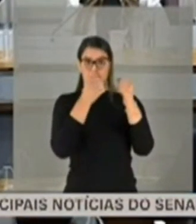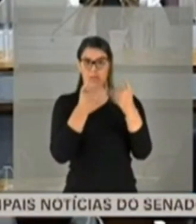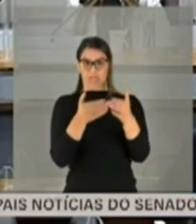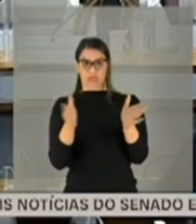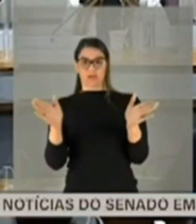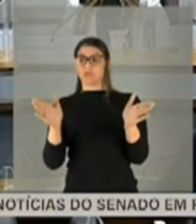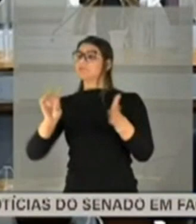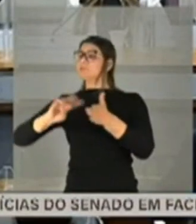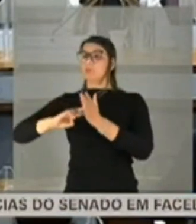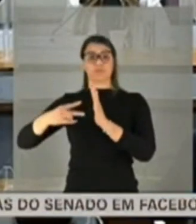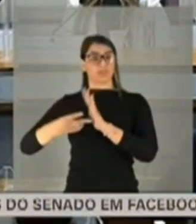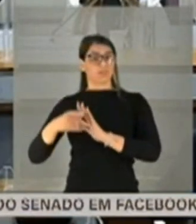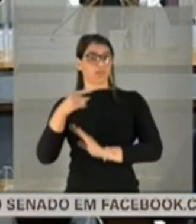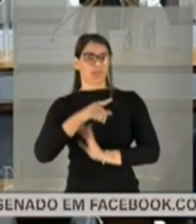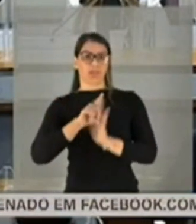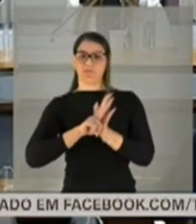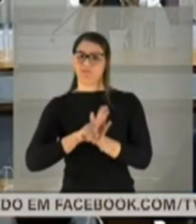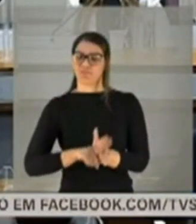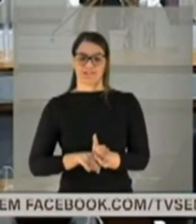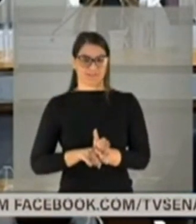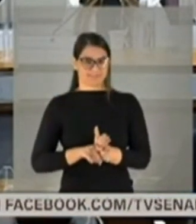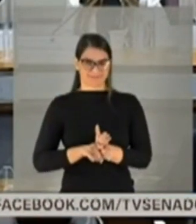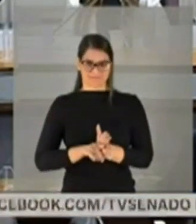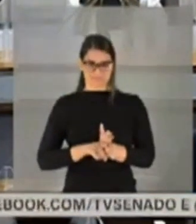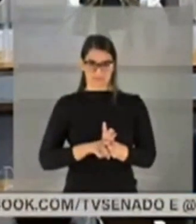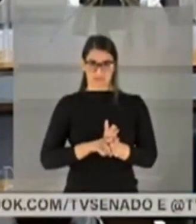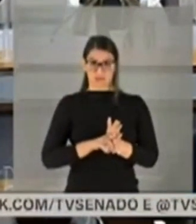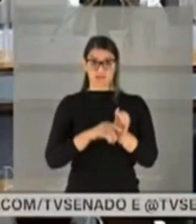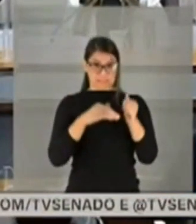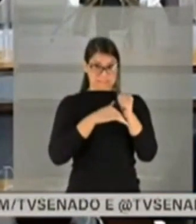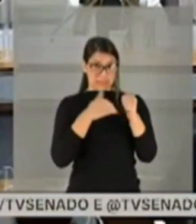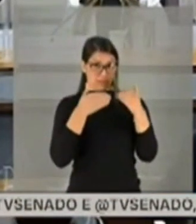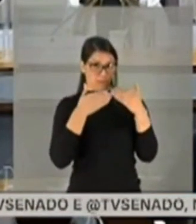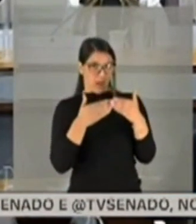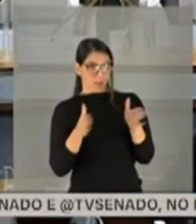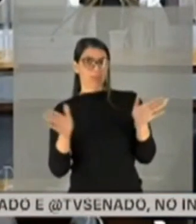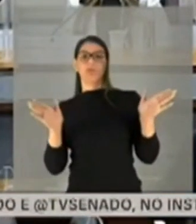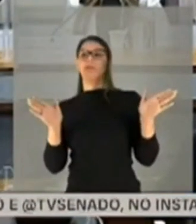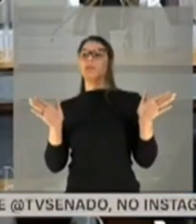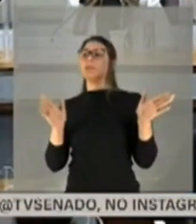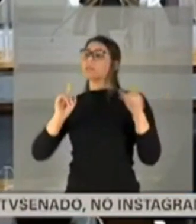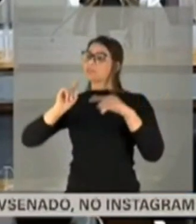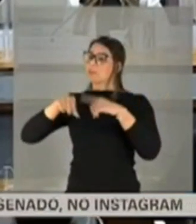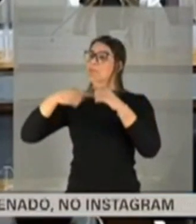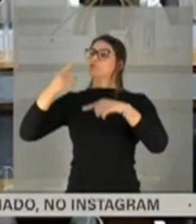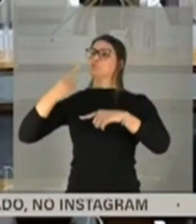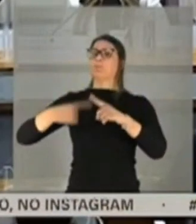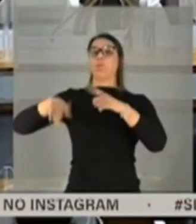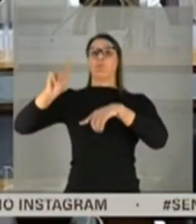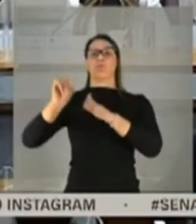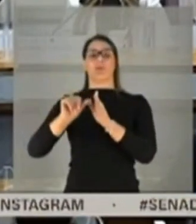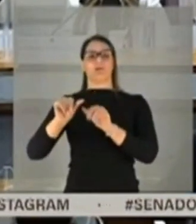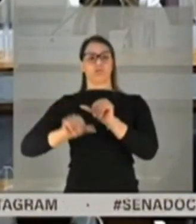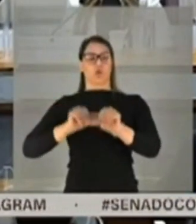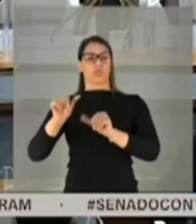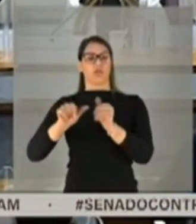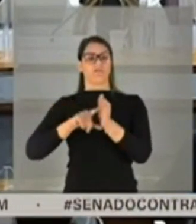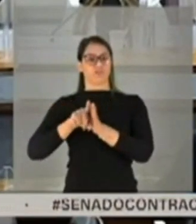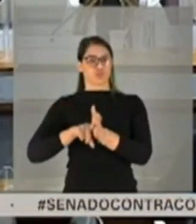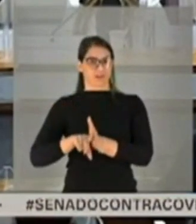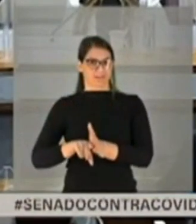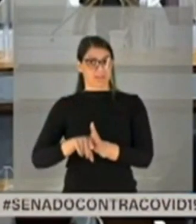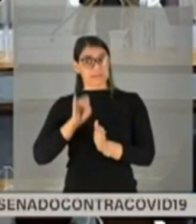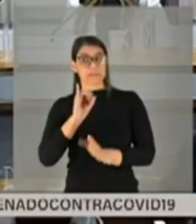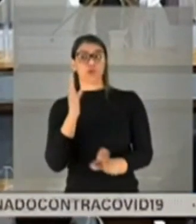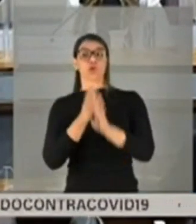que ela está sendo investigada. Quebrar o sigilo de uma pessoa não quer dizer. Ela se torna investigada depois se encontrar alguma